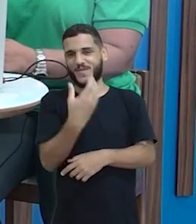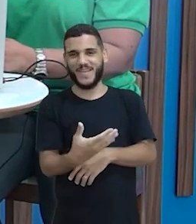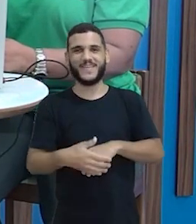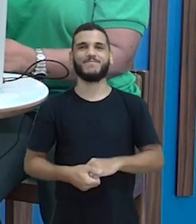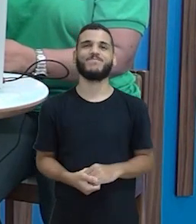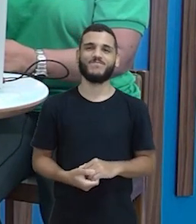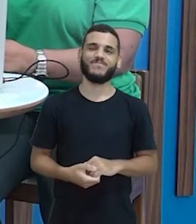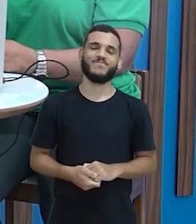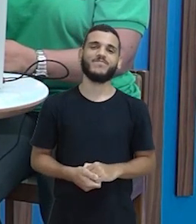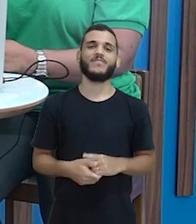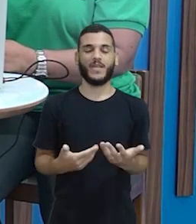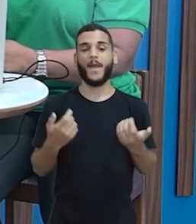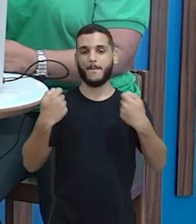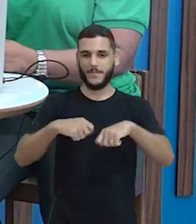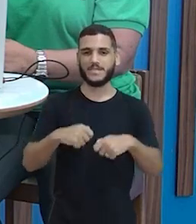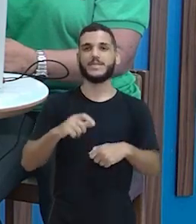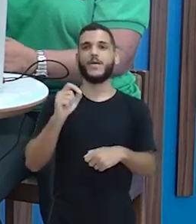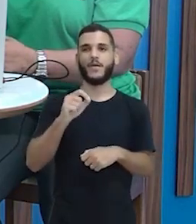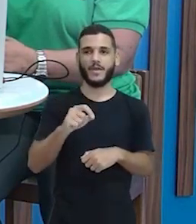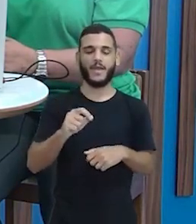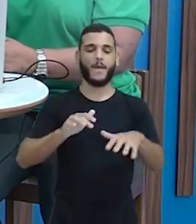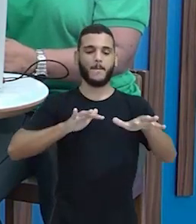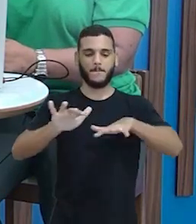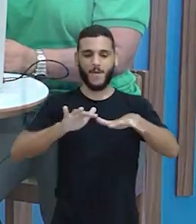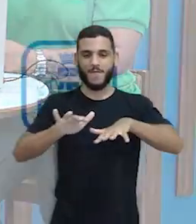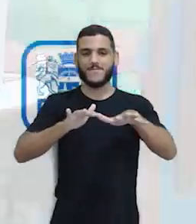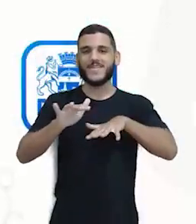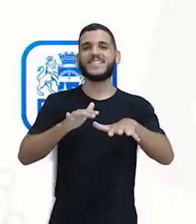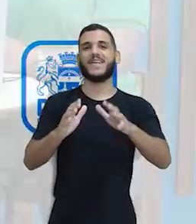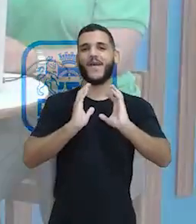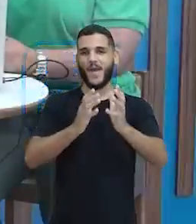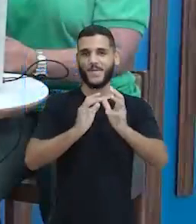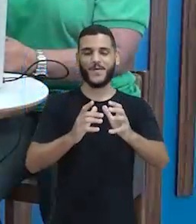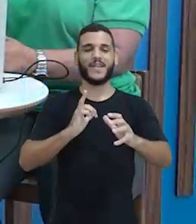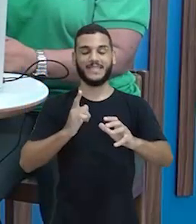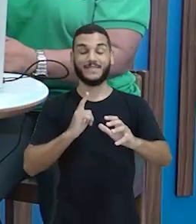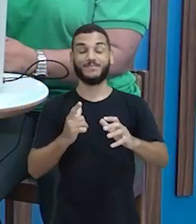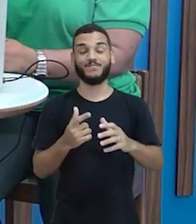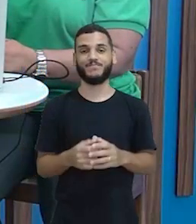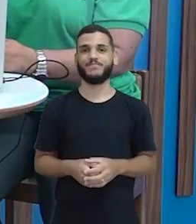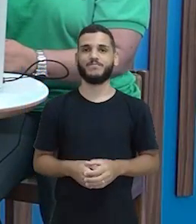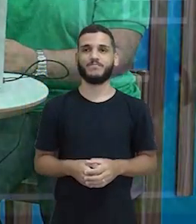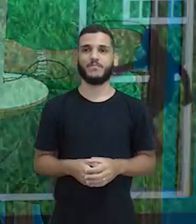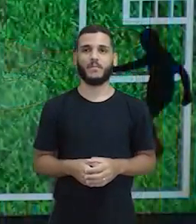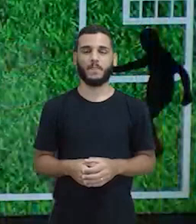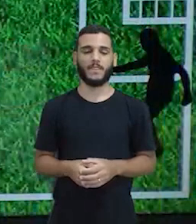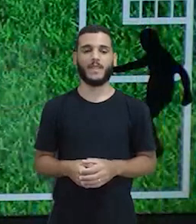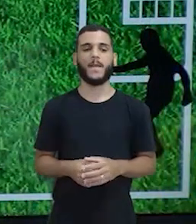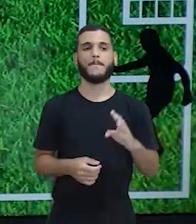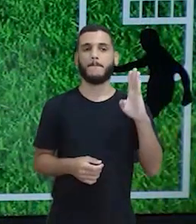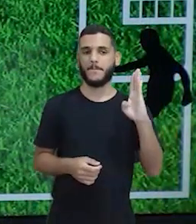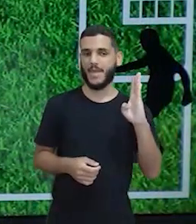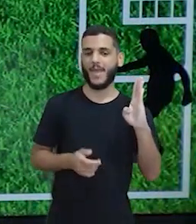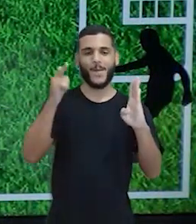colocar para ela andar com a bolinha aqui né para a gente ganhar ó time B vai ser Olha